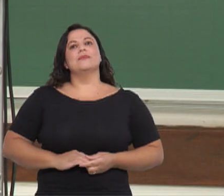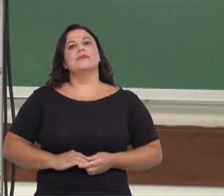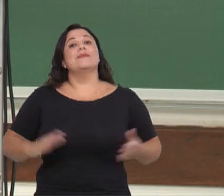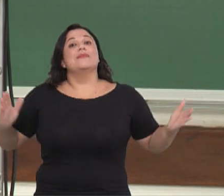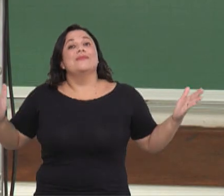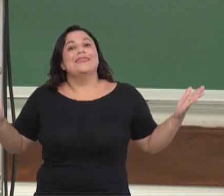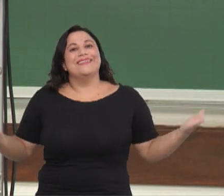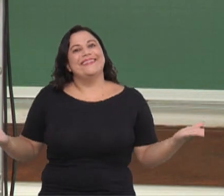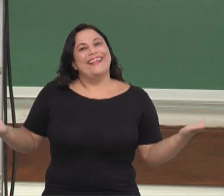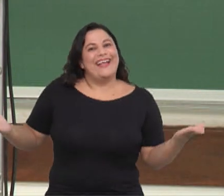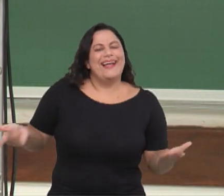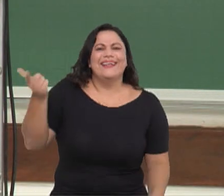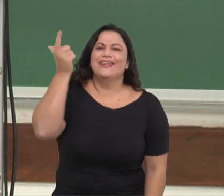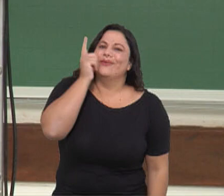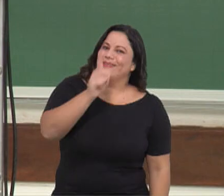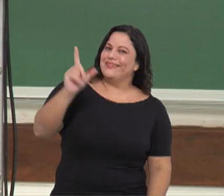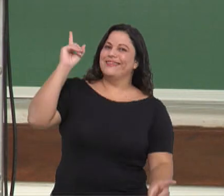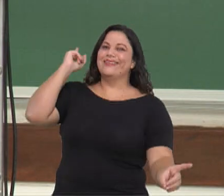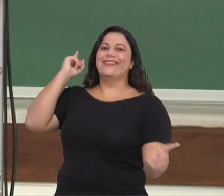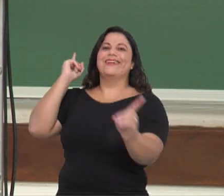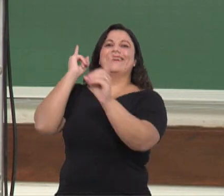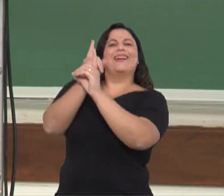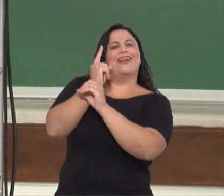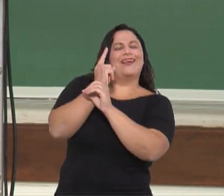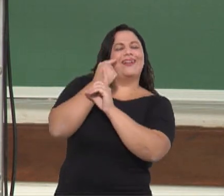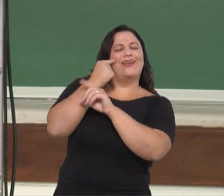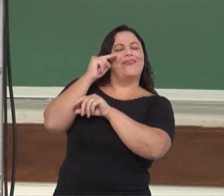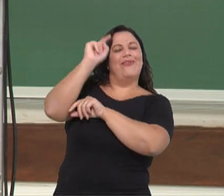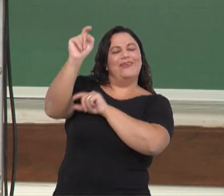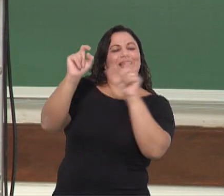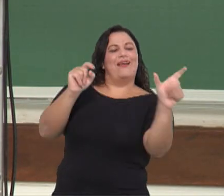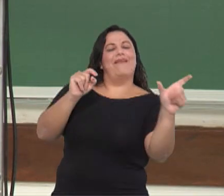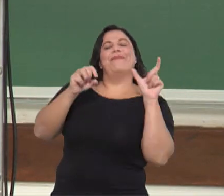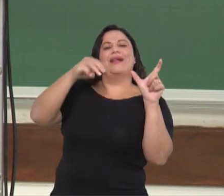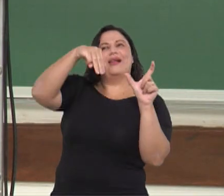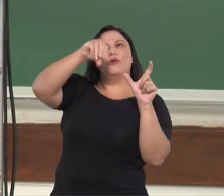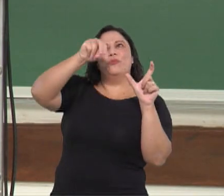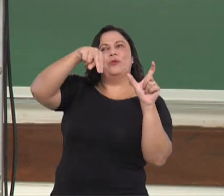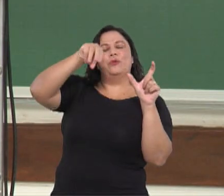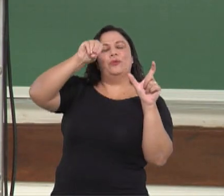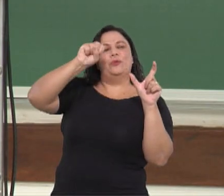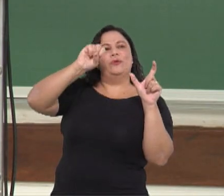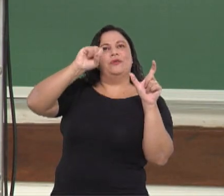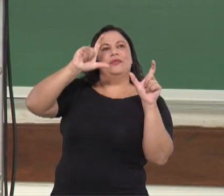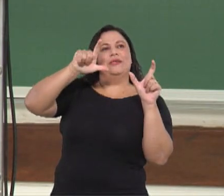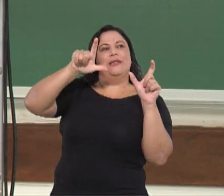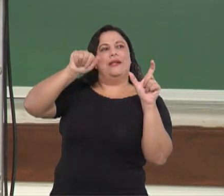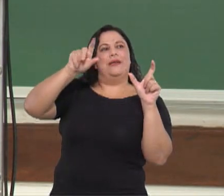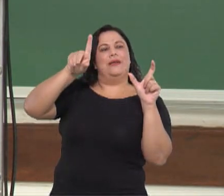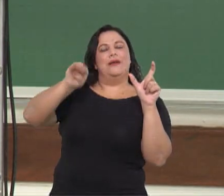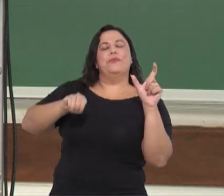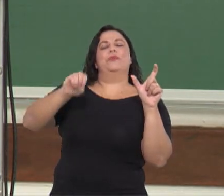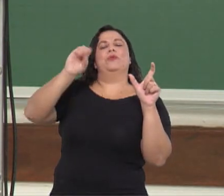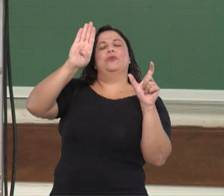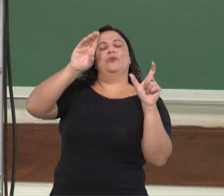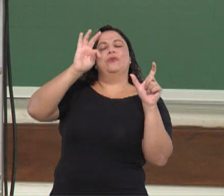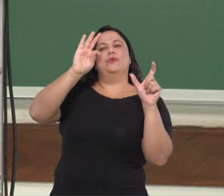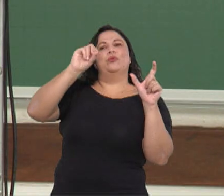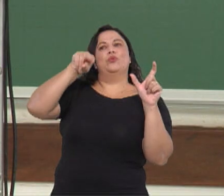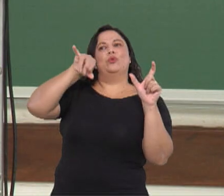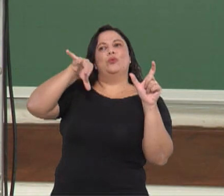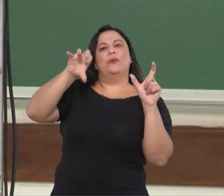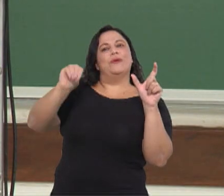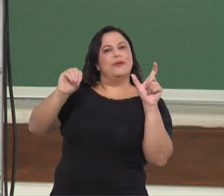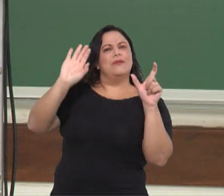E aí, pessoal? Conseguiu encontrar esse meu monossílabo tônico que tantas vezes a gente fala? Vamos ver? Olha